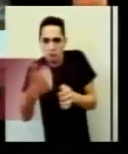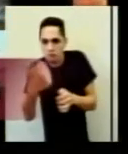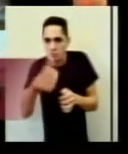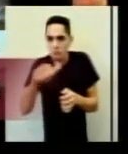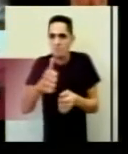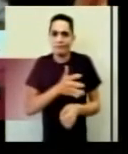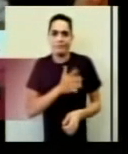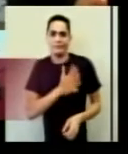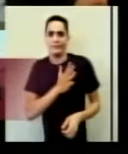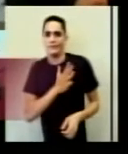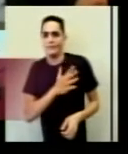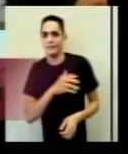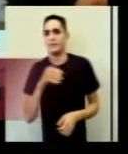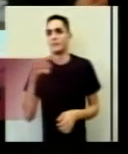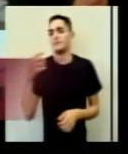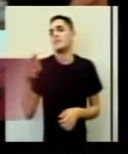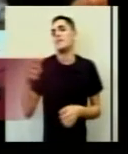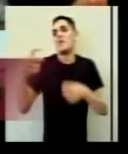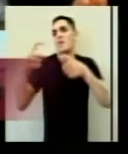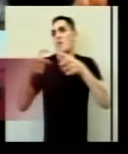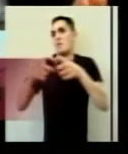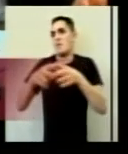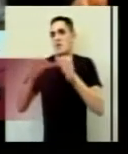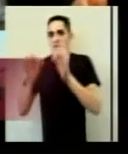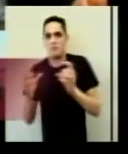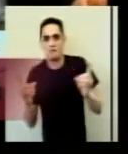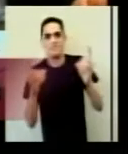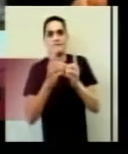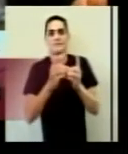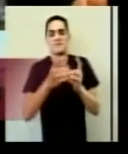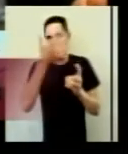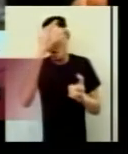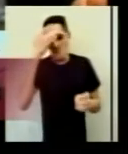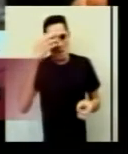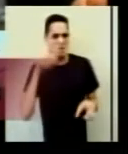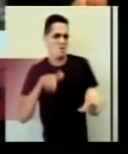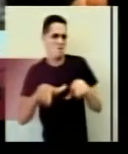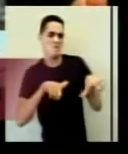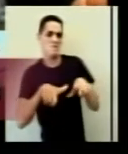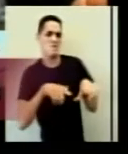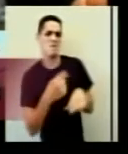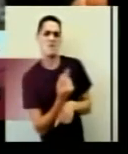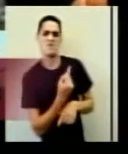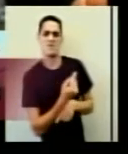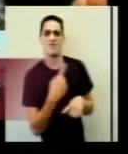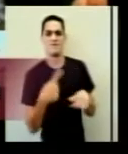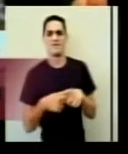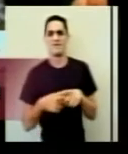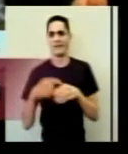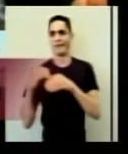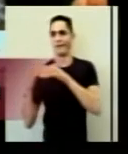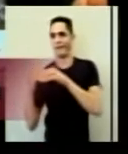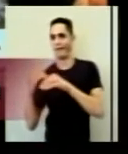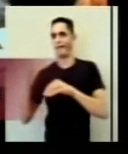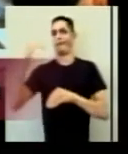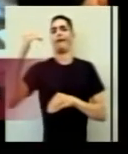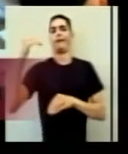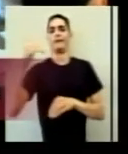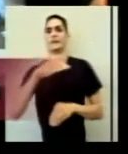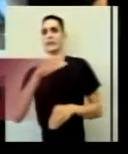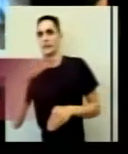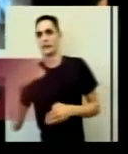eu estou precisando de uma análise de um cardiologista que não está ali, é um intensivista.